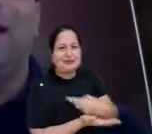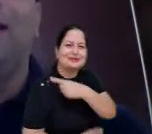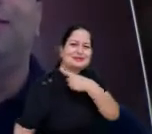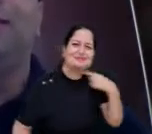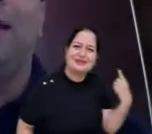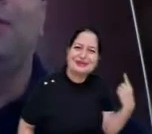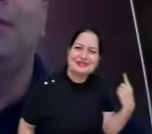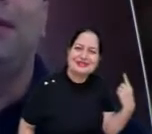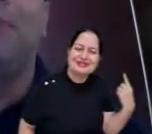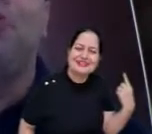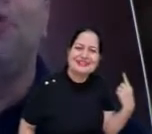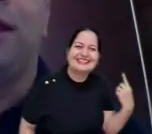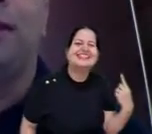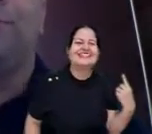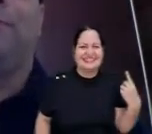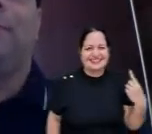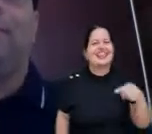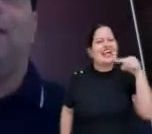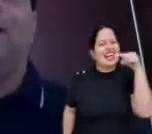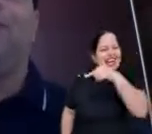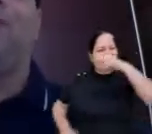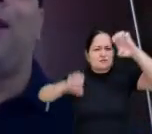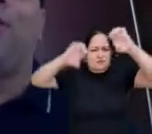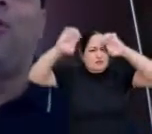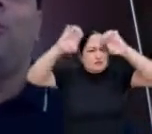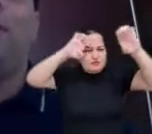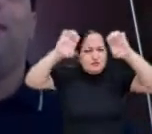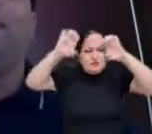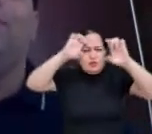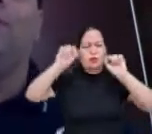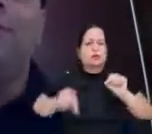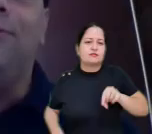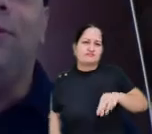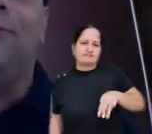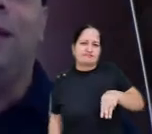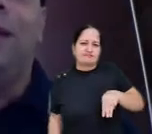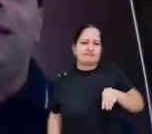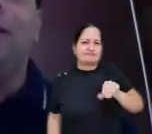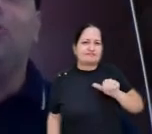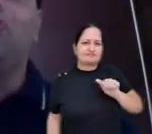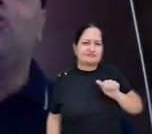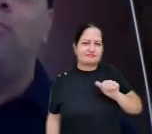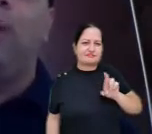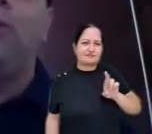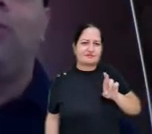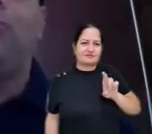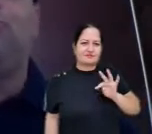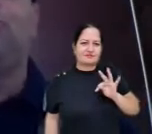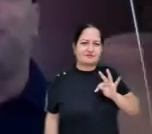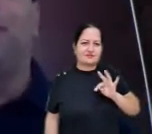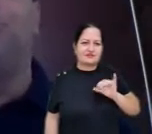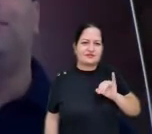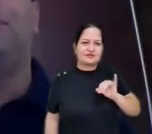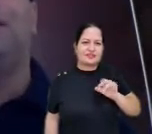que é testemunha. Ele falou, ele viveu, ele superou